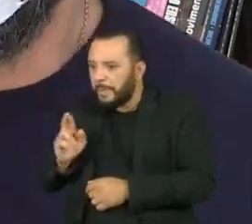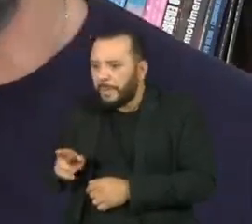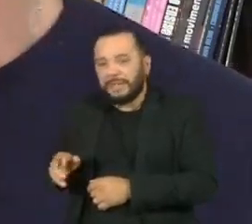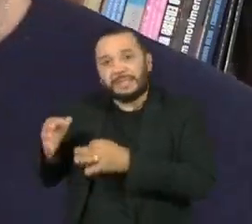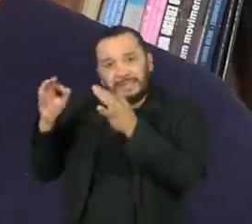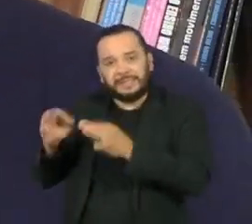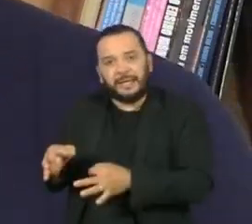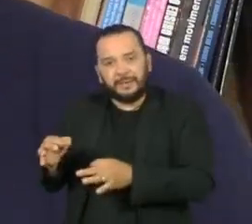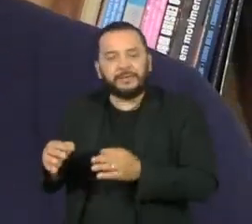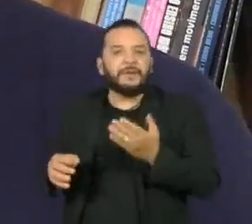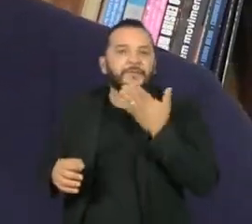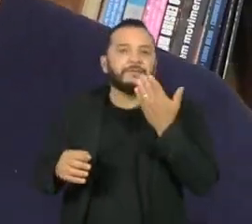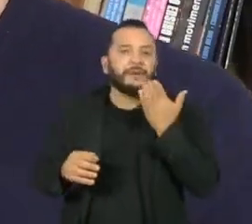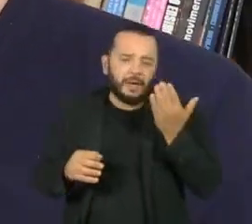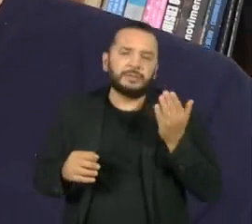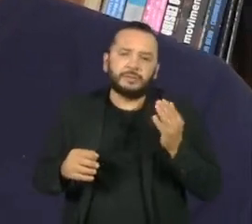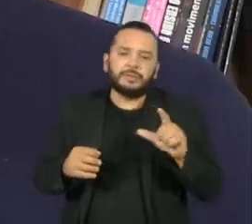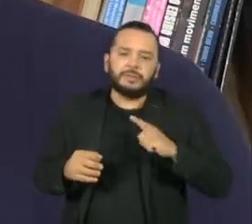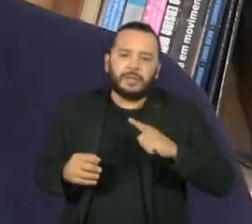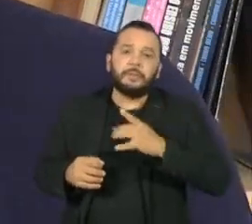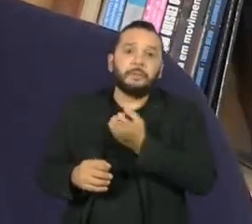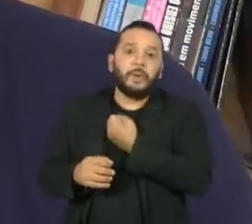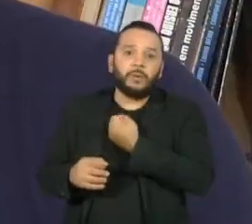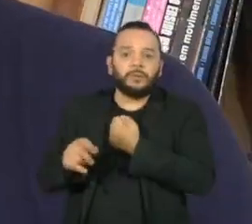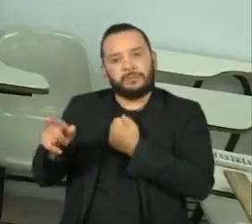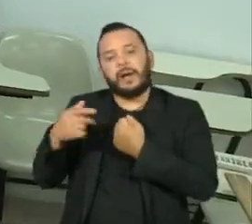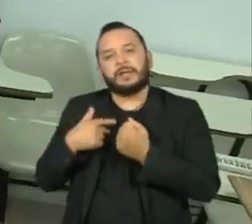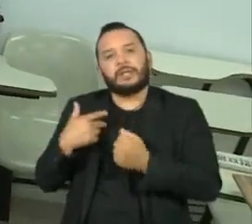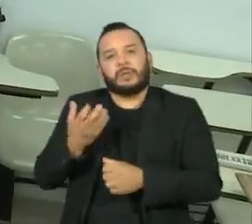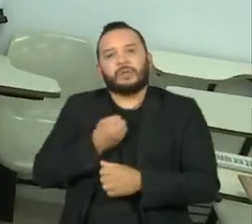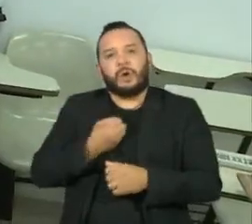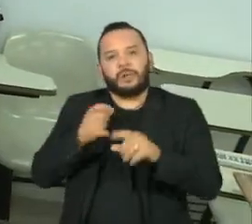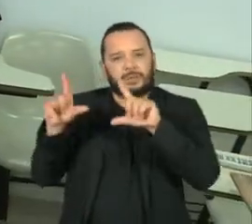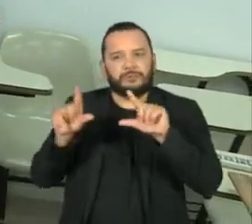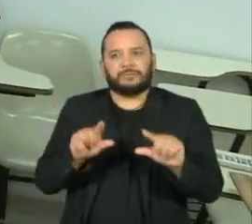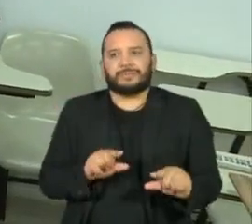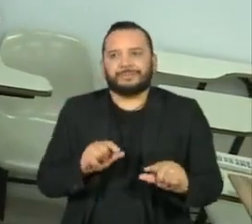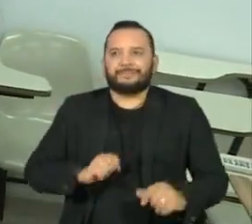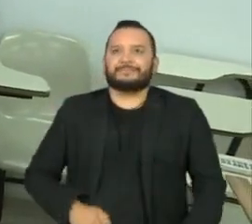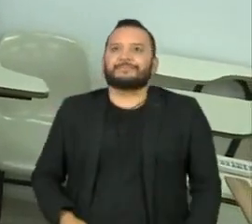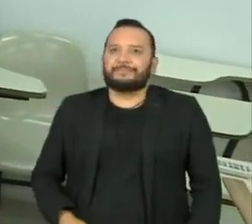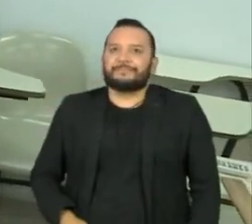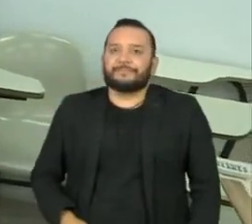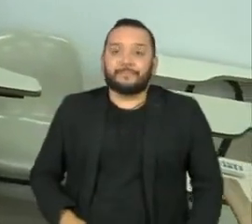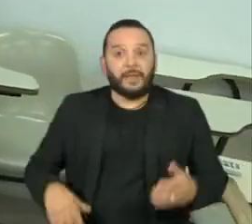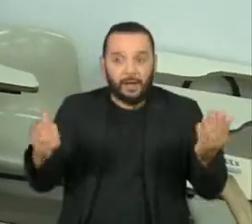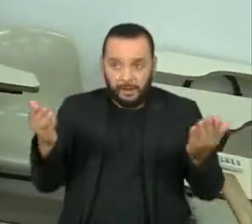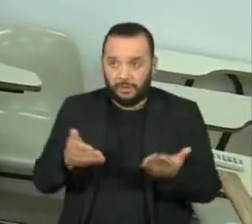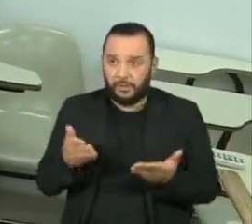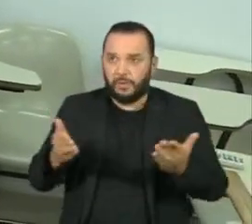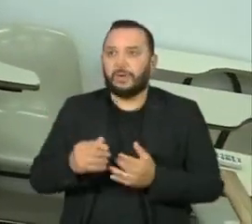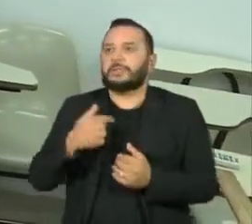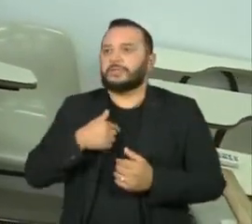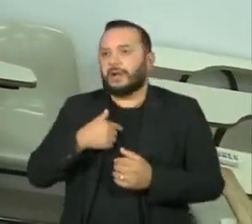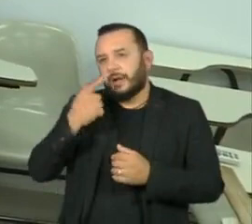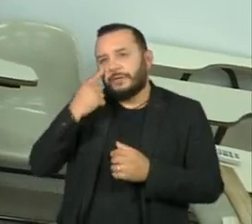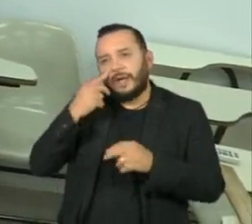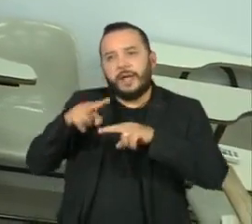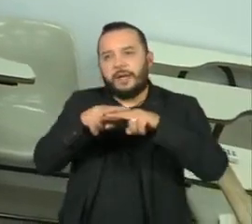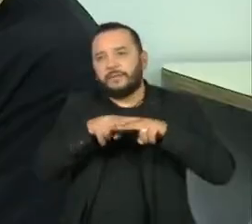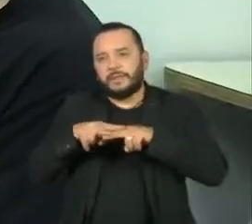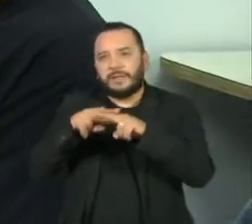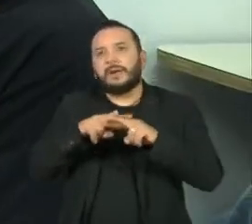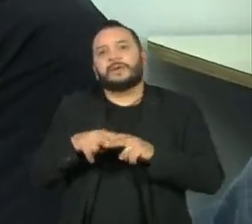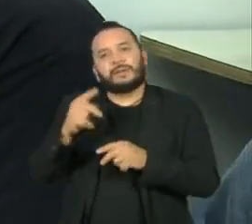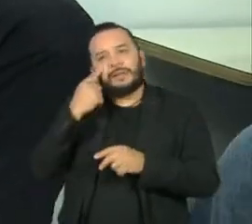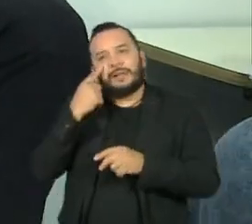fáceis, evidente que vale ponto, mas o sistema vai abaixar a média dele. E agora, poucos dias da prova, o ideal, depois de rever tudo, é tentar